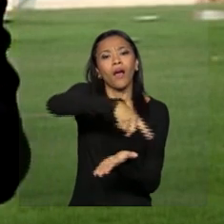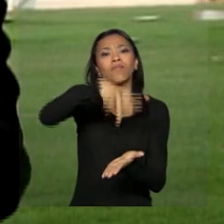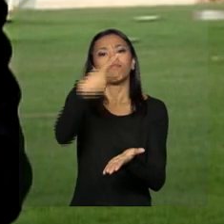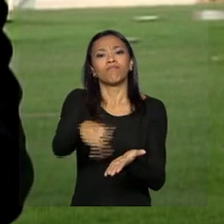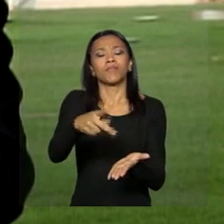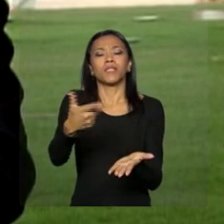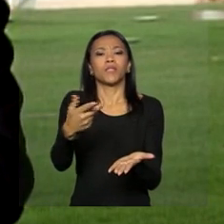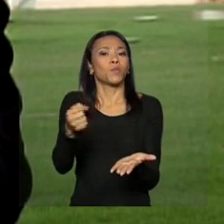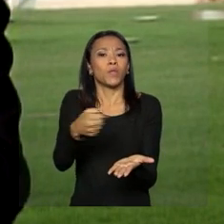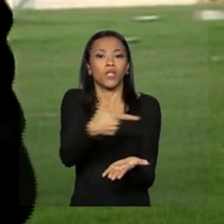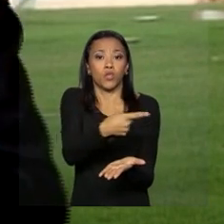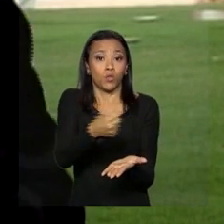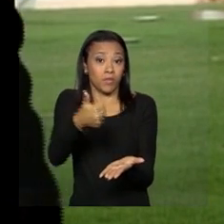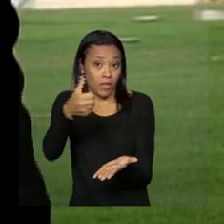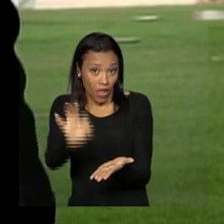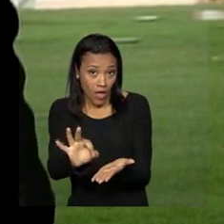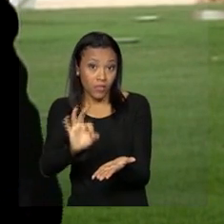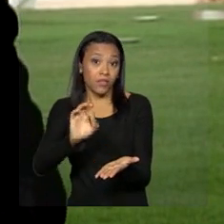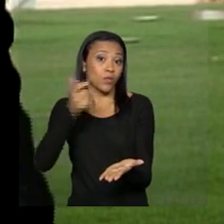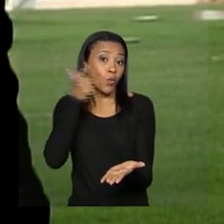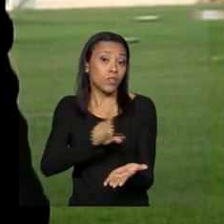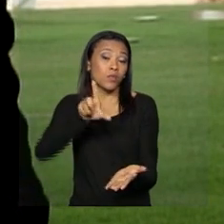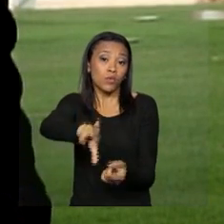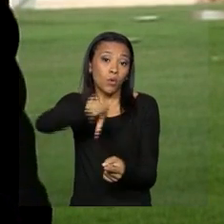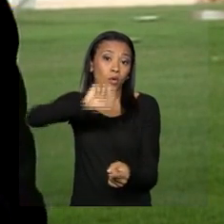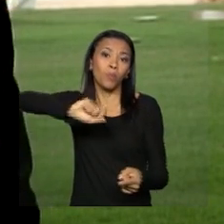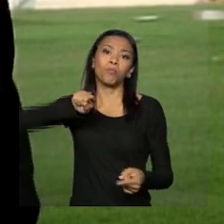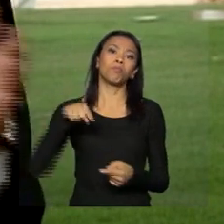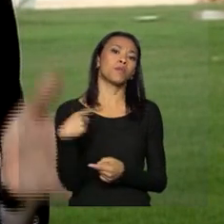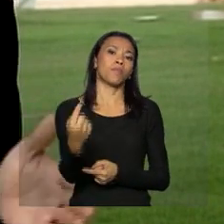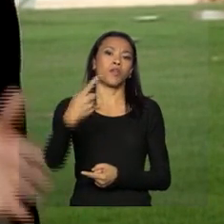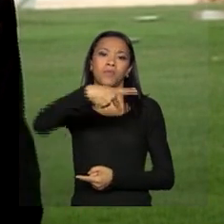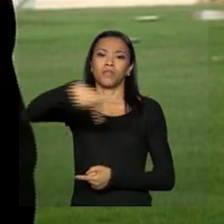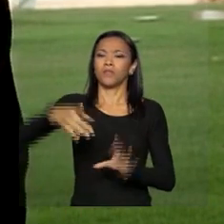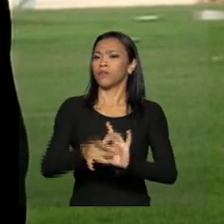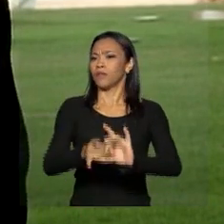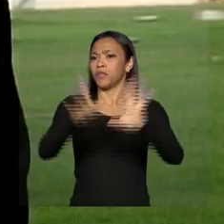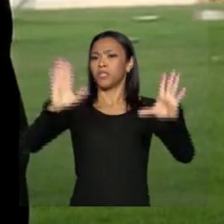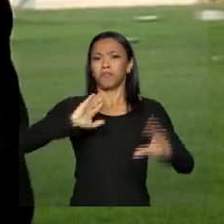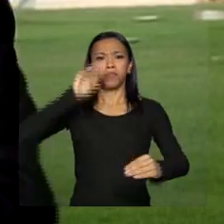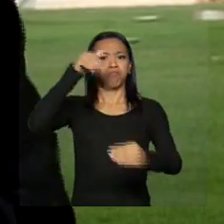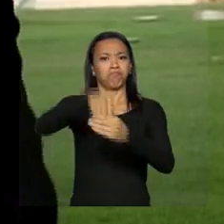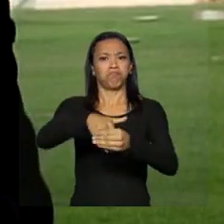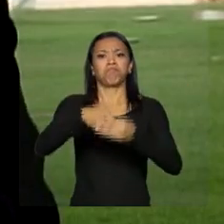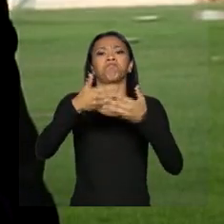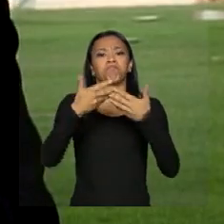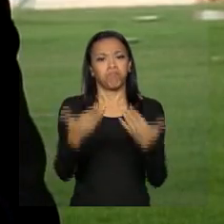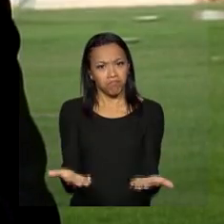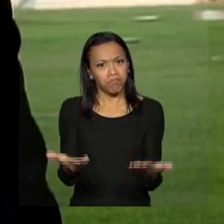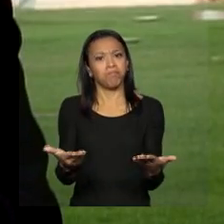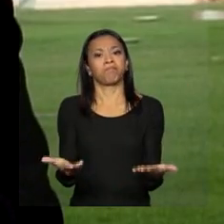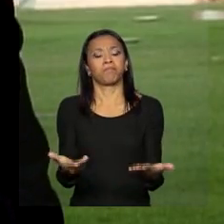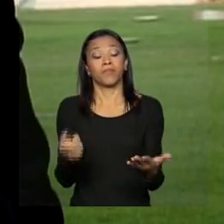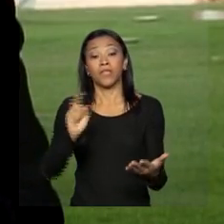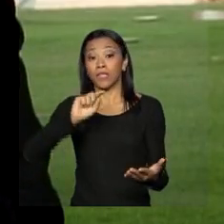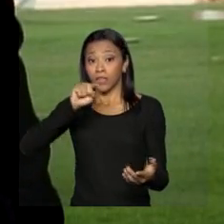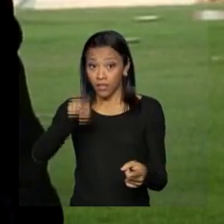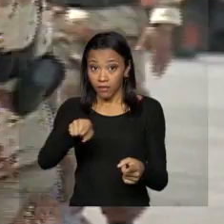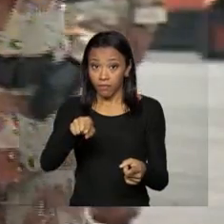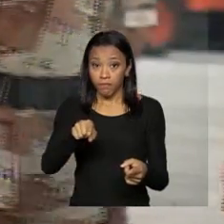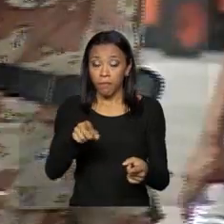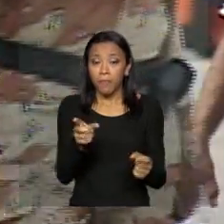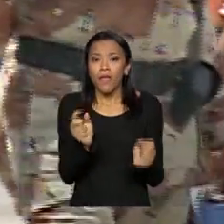em 2010 conseguiram eleger o primeiro presidente de forma livre e direta depois do estabelecimento da